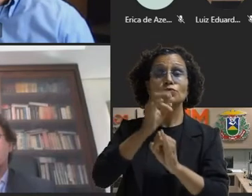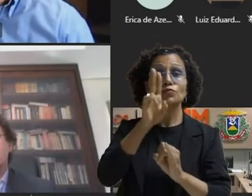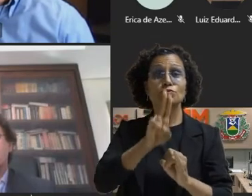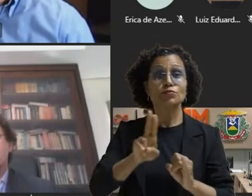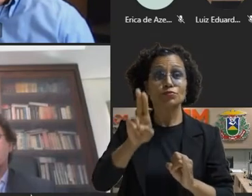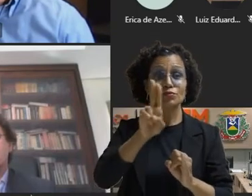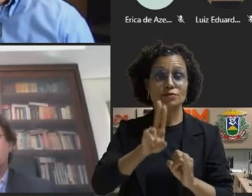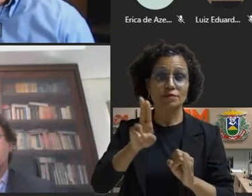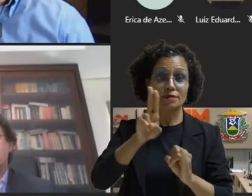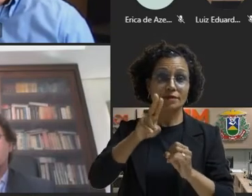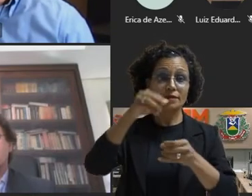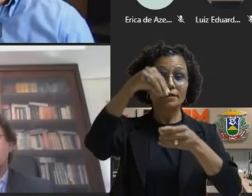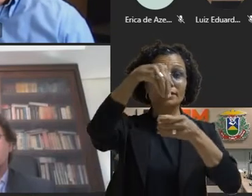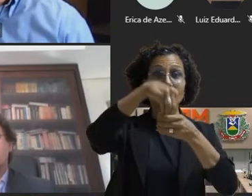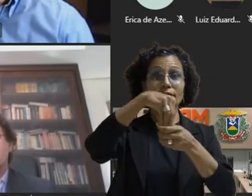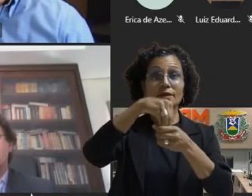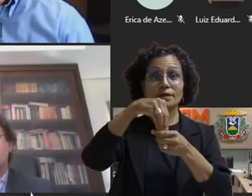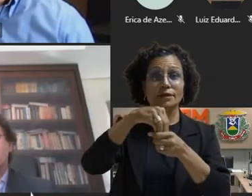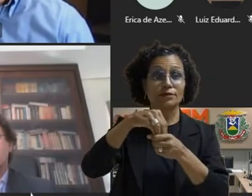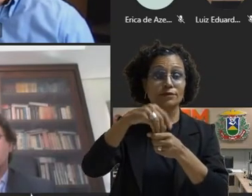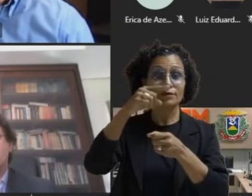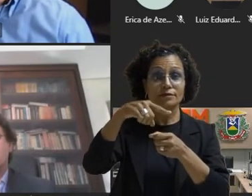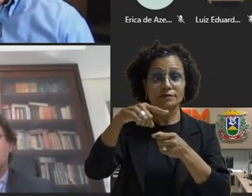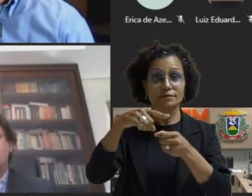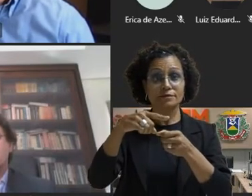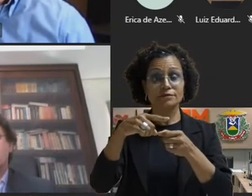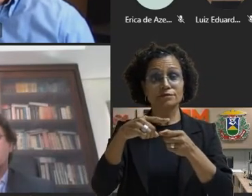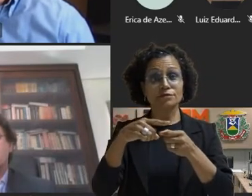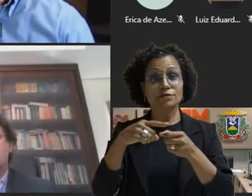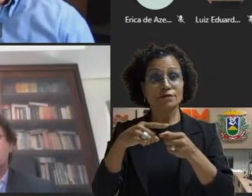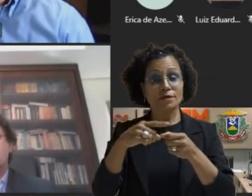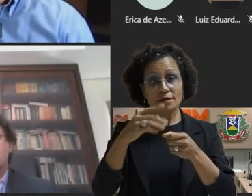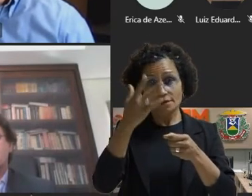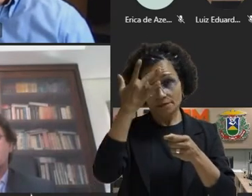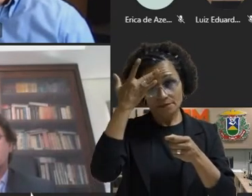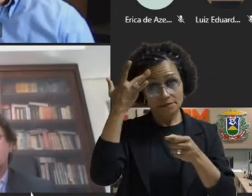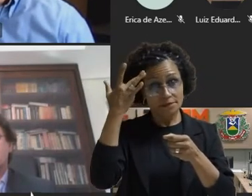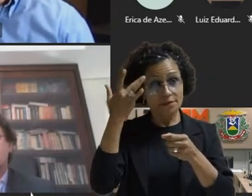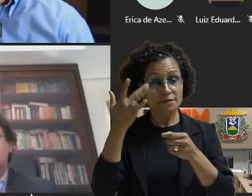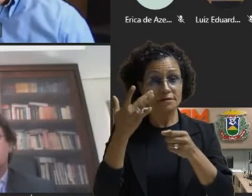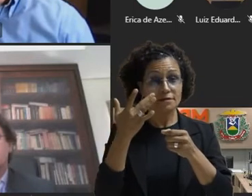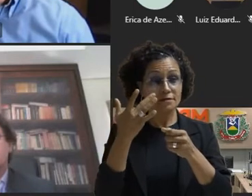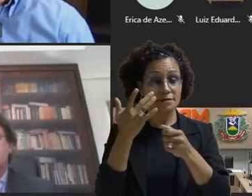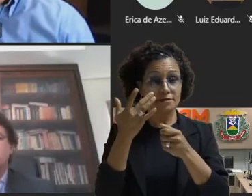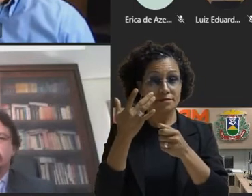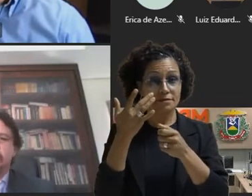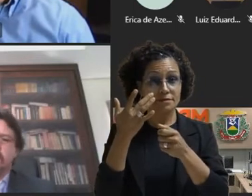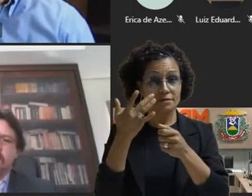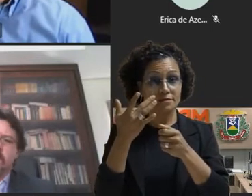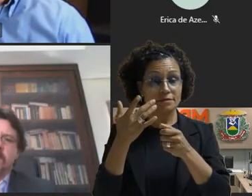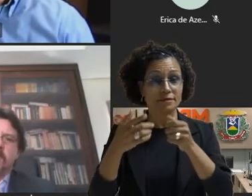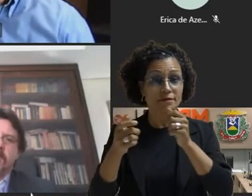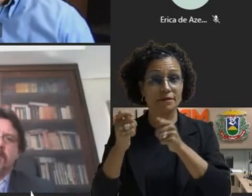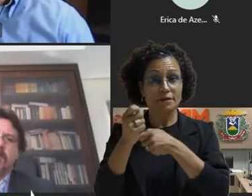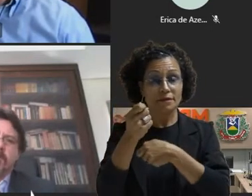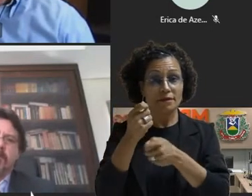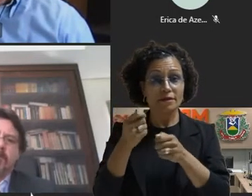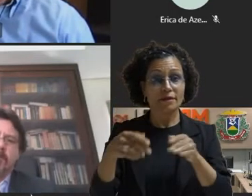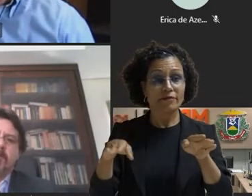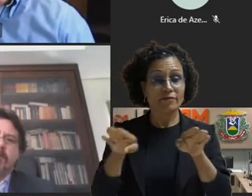para almoço. Eu queria ver se eu podia antecipar. Eu tive um problema na internet. Impedimento. Não, eu acho que todos concordam,